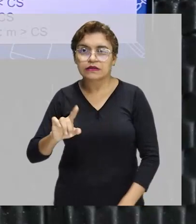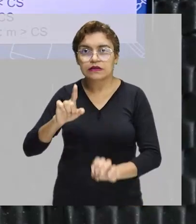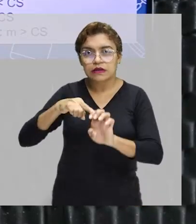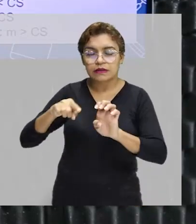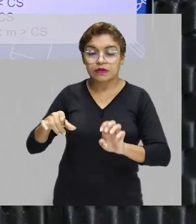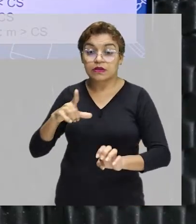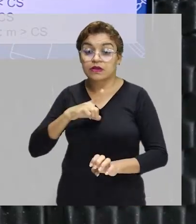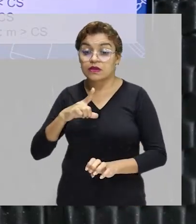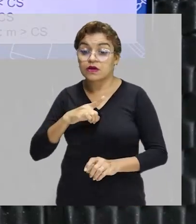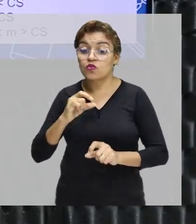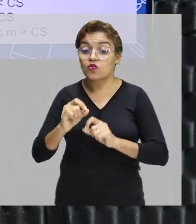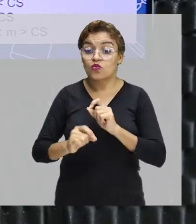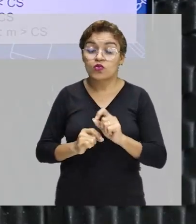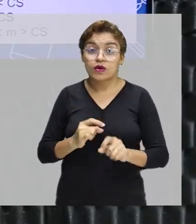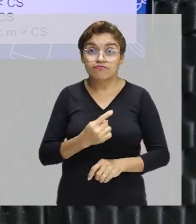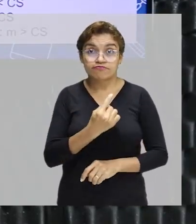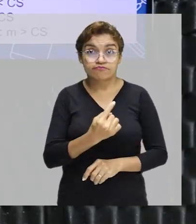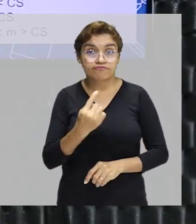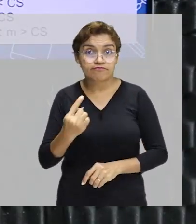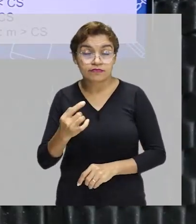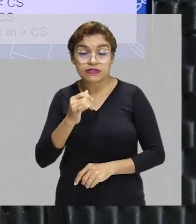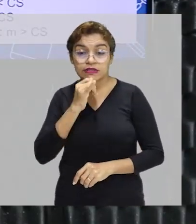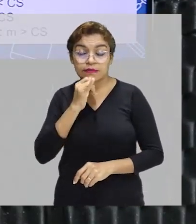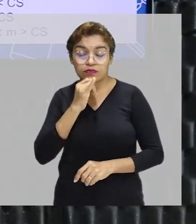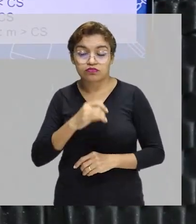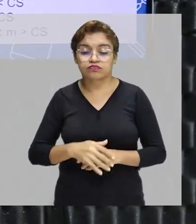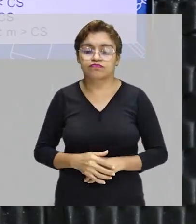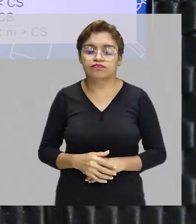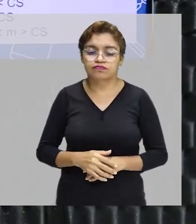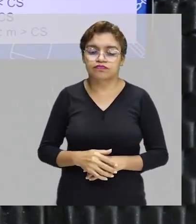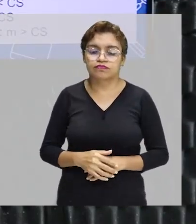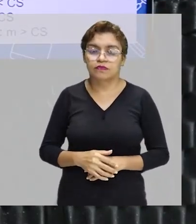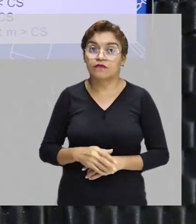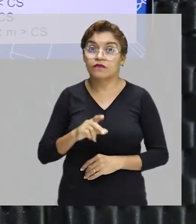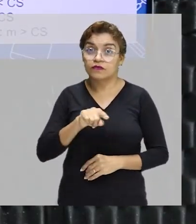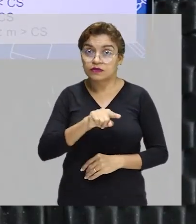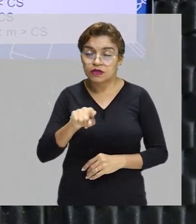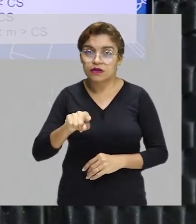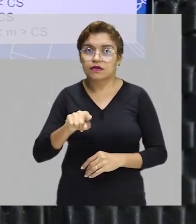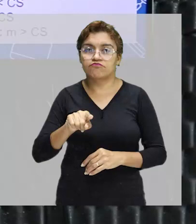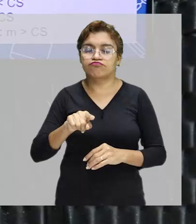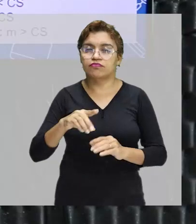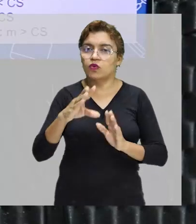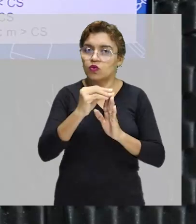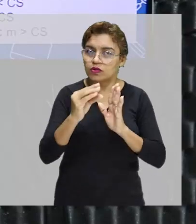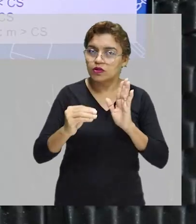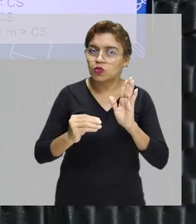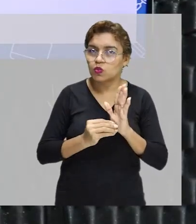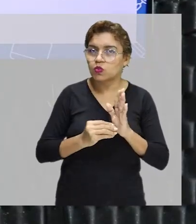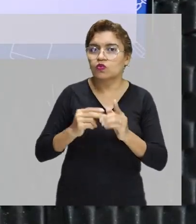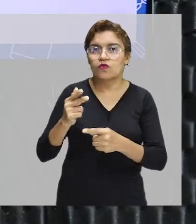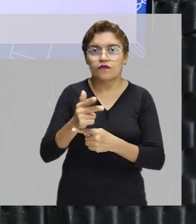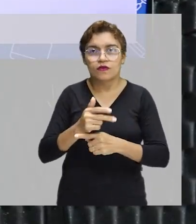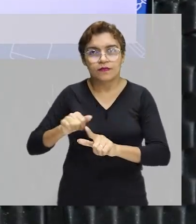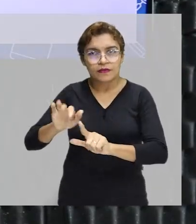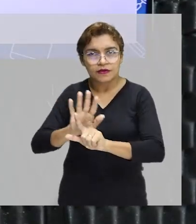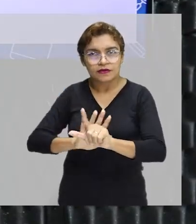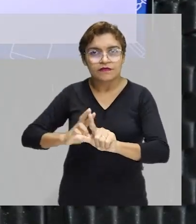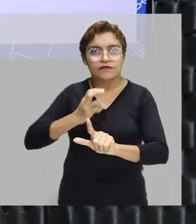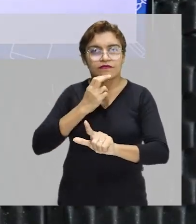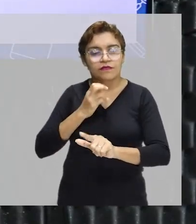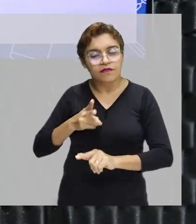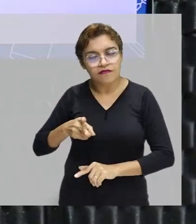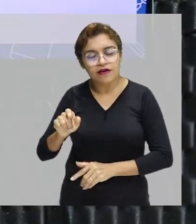todos esses tópicos e conteúdos em vídeos na nossa plataforma, você pode estar buscando lá. Beleza?